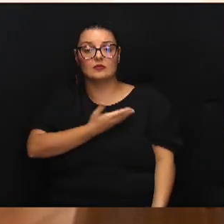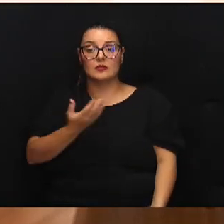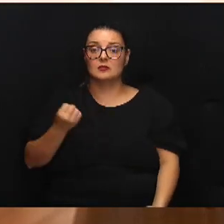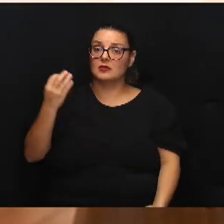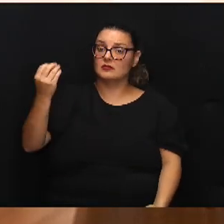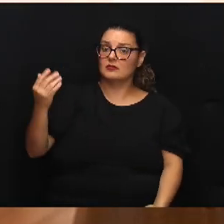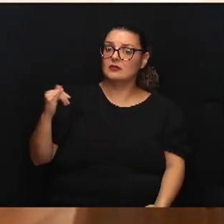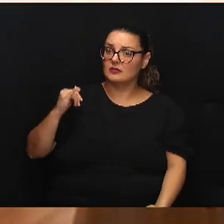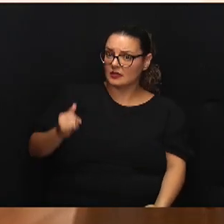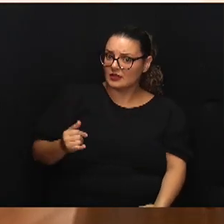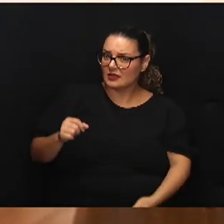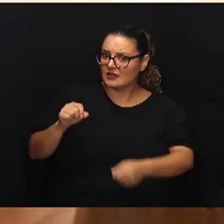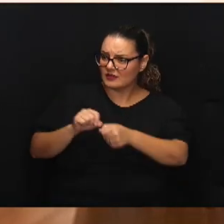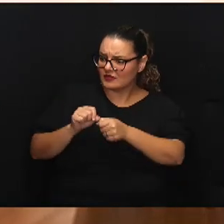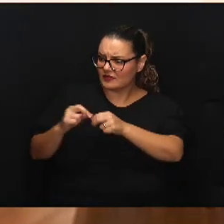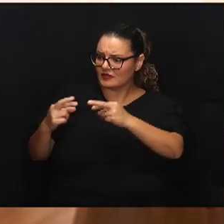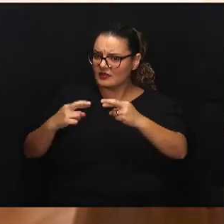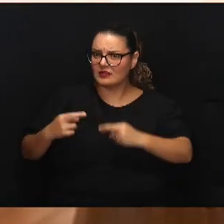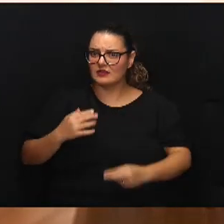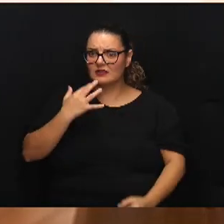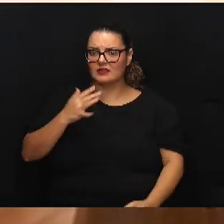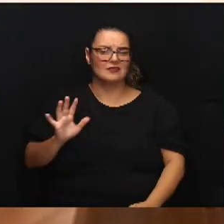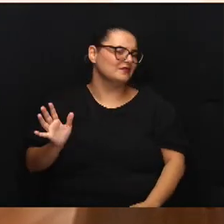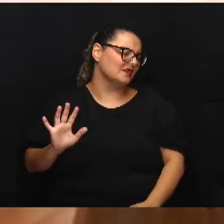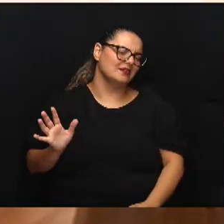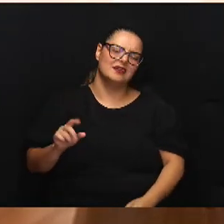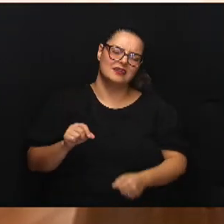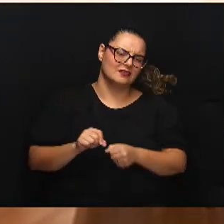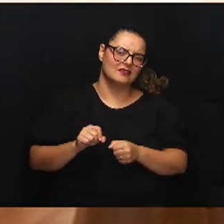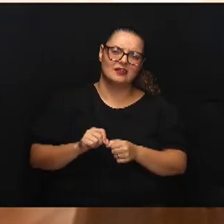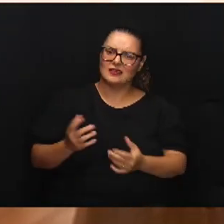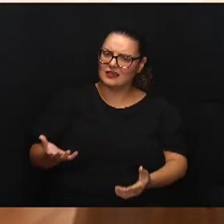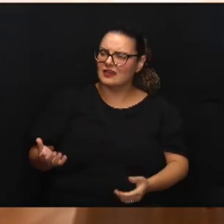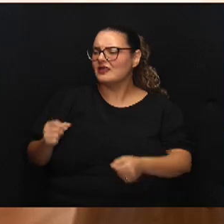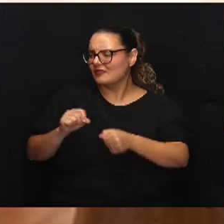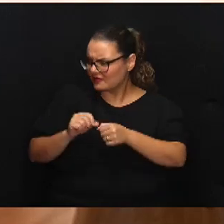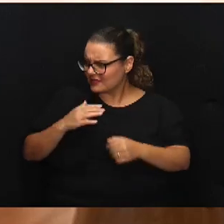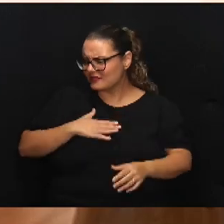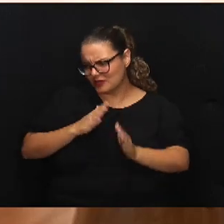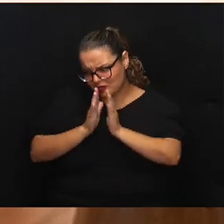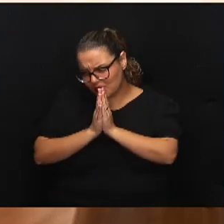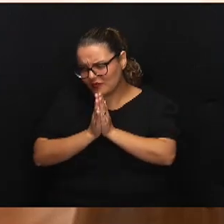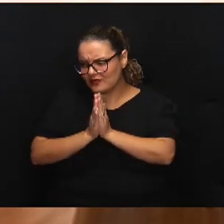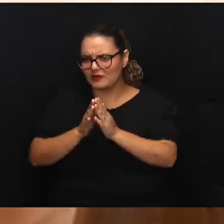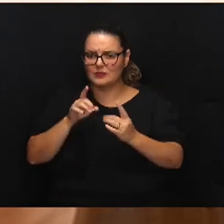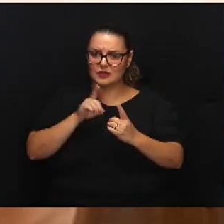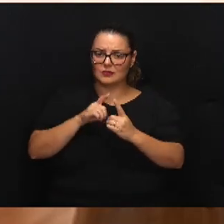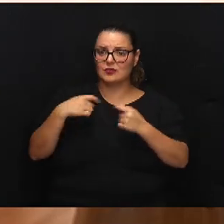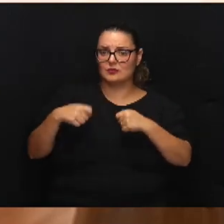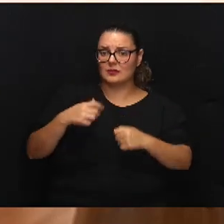viagem, falou, você ainda faz análise de cores? Eu falei, não faço mais. Ela falou, faz a minha, por favor, faz minha consultoria,